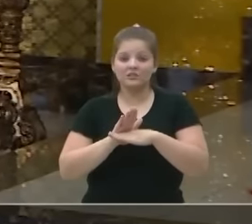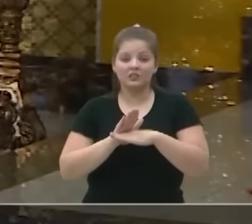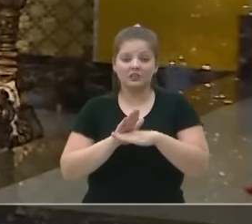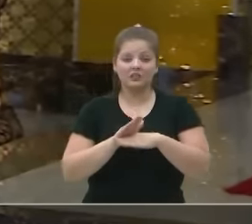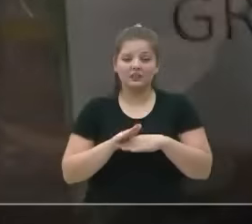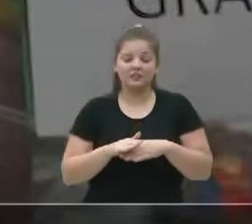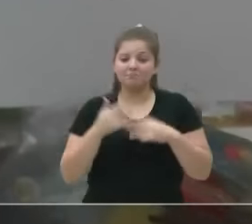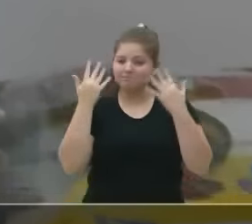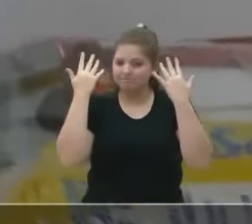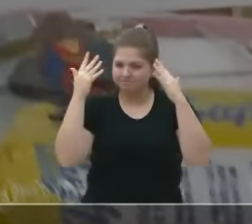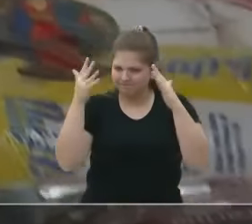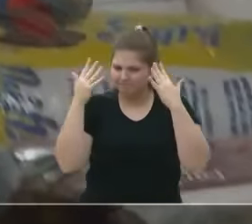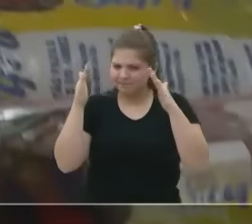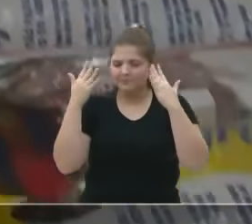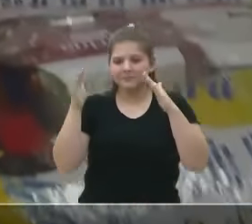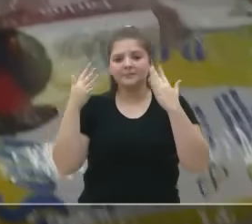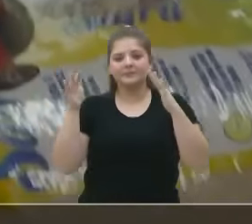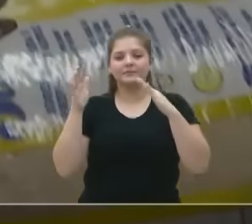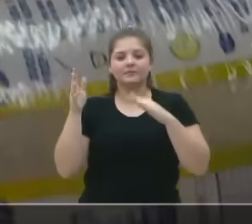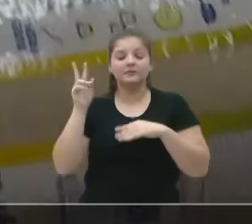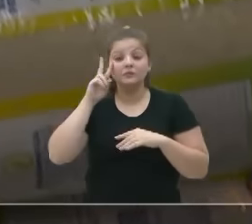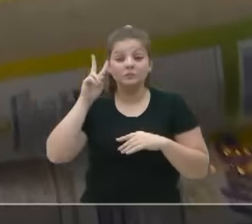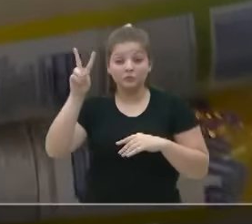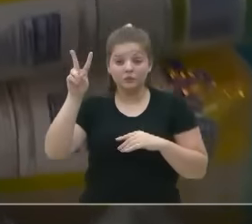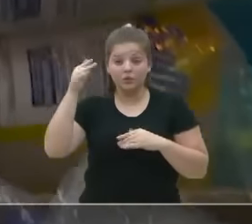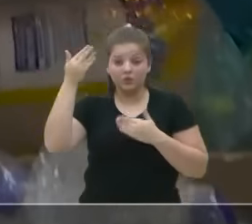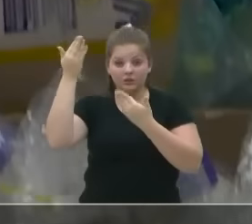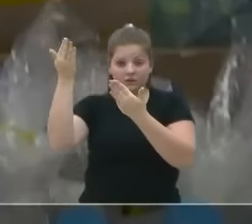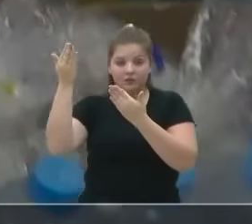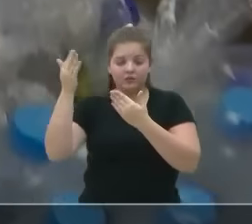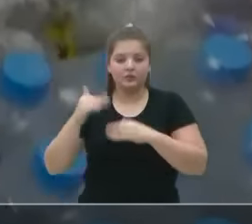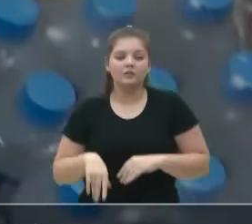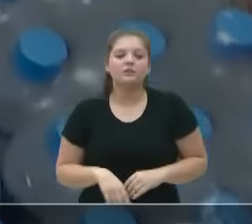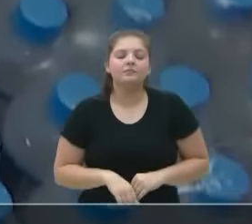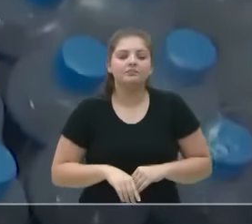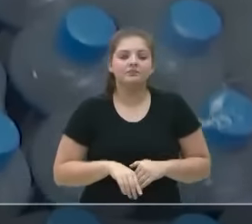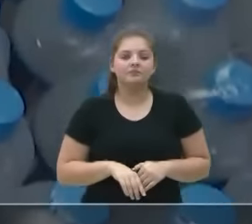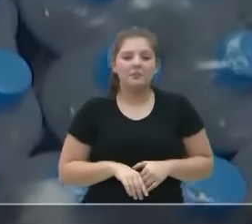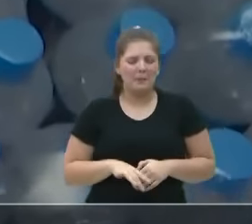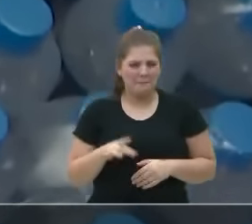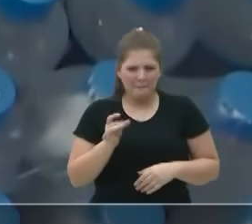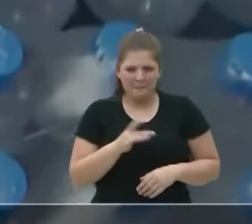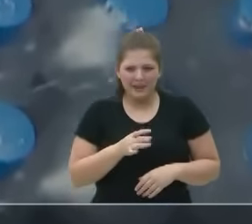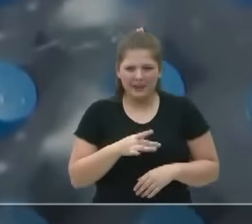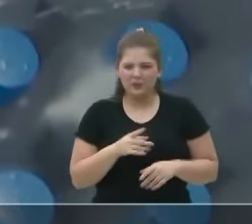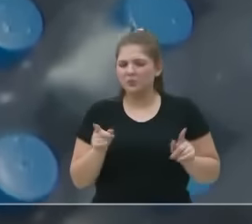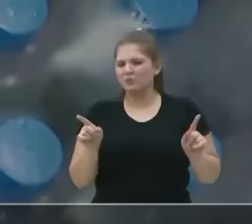imagens. Mostre. Então não tenha receio. Quando alguém